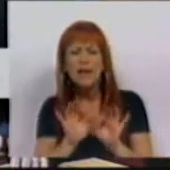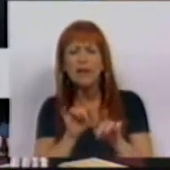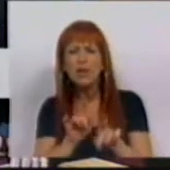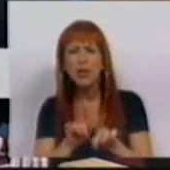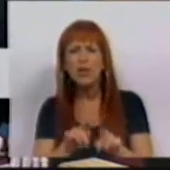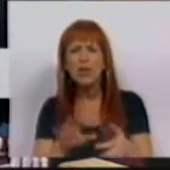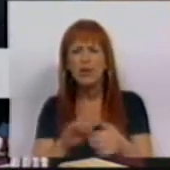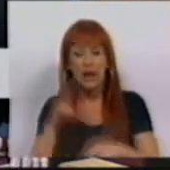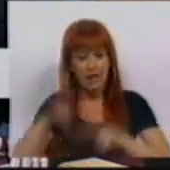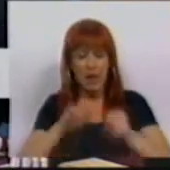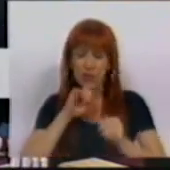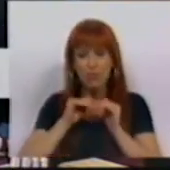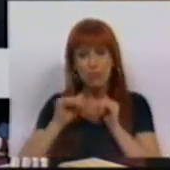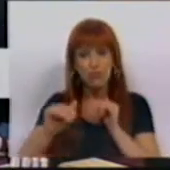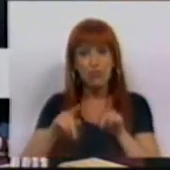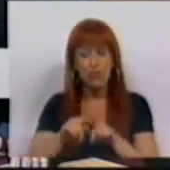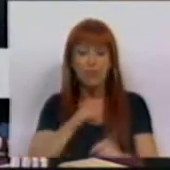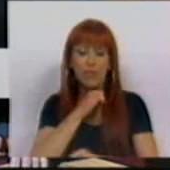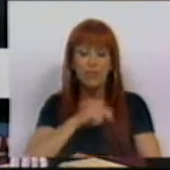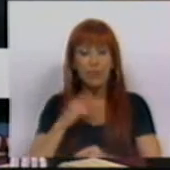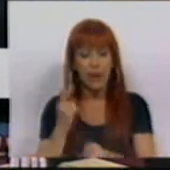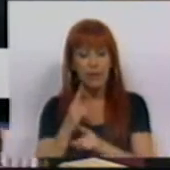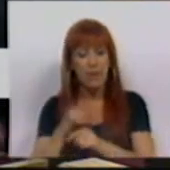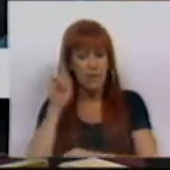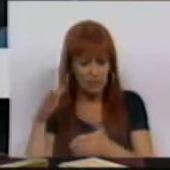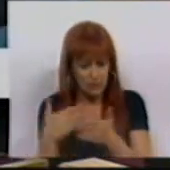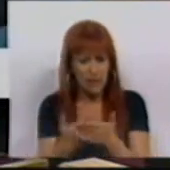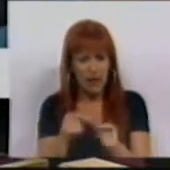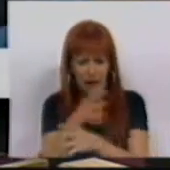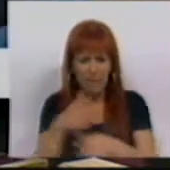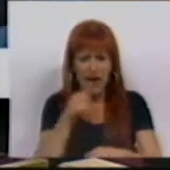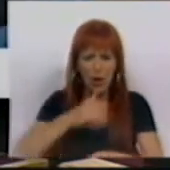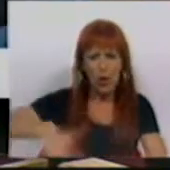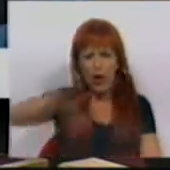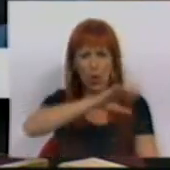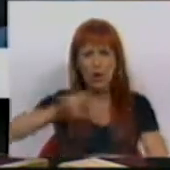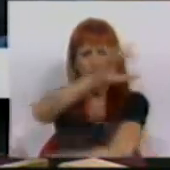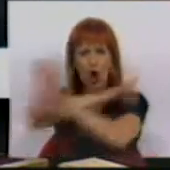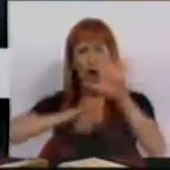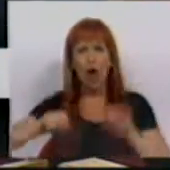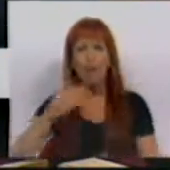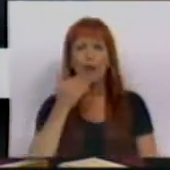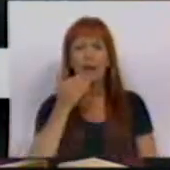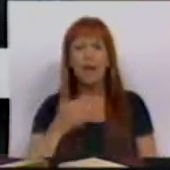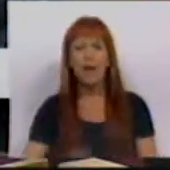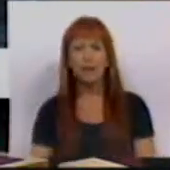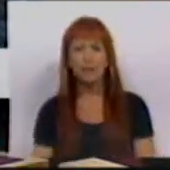e financeiramente sustentáveis que permitam manter e valorizar a maior lagoa da Europa. Muito obrigado.